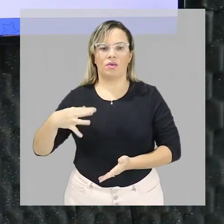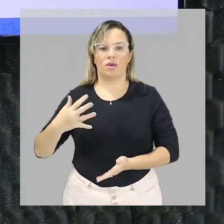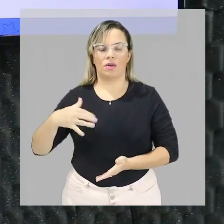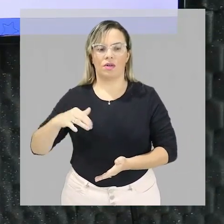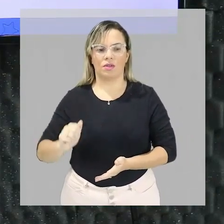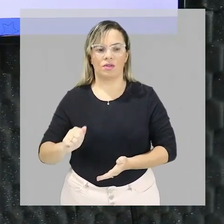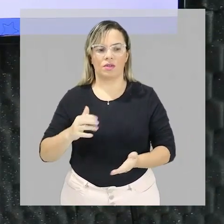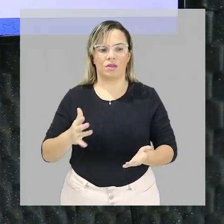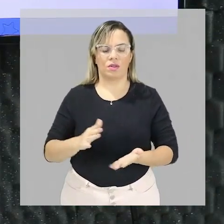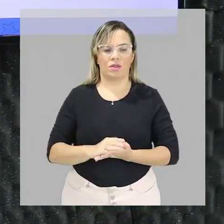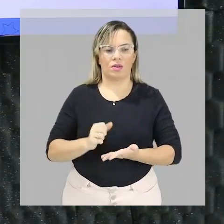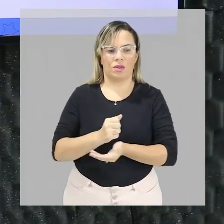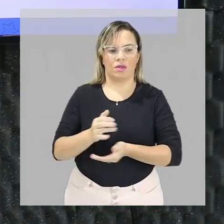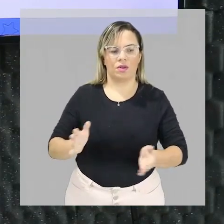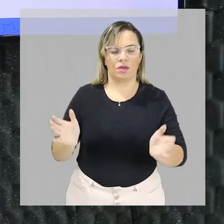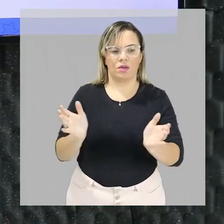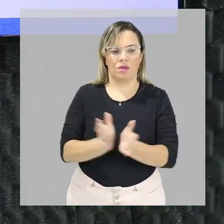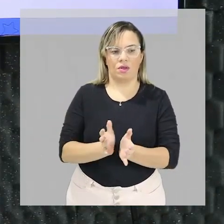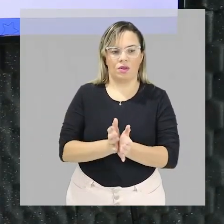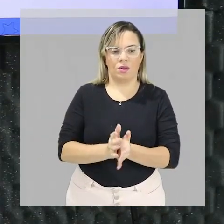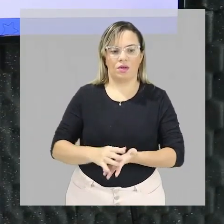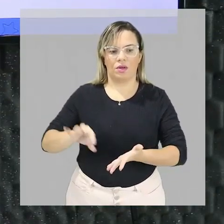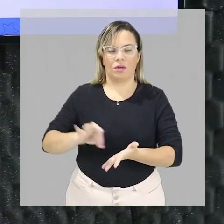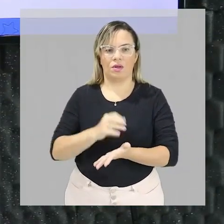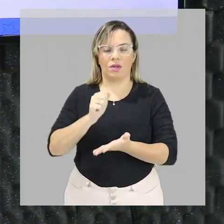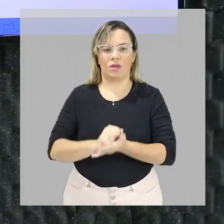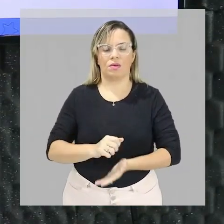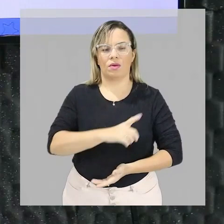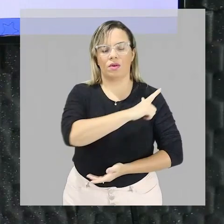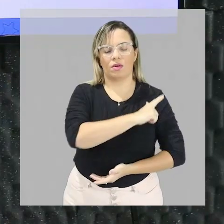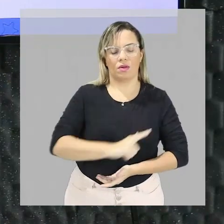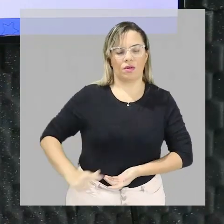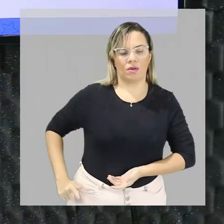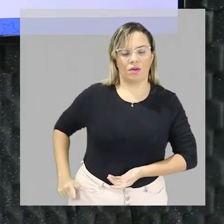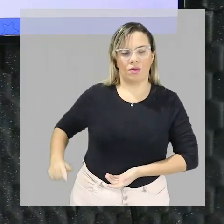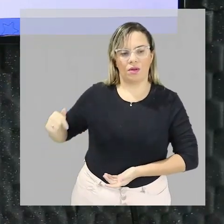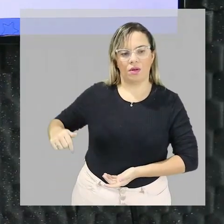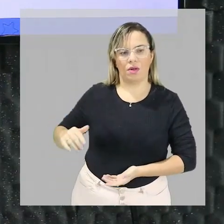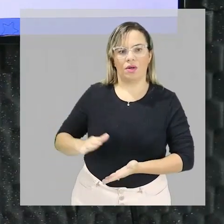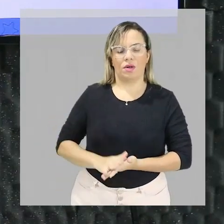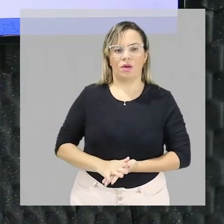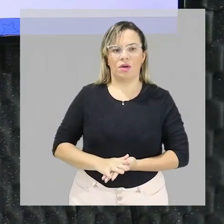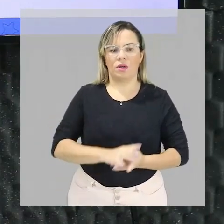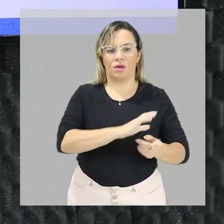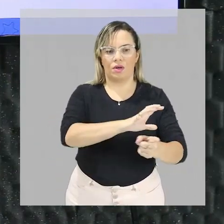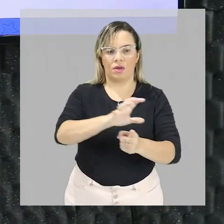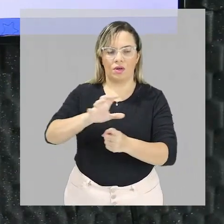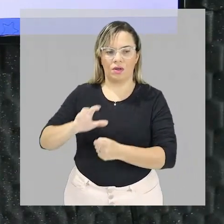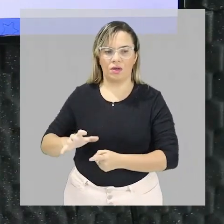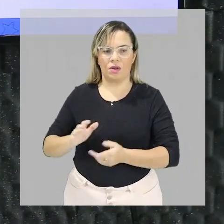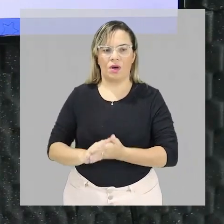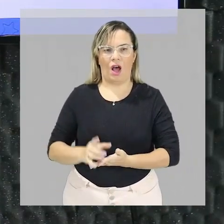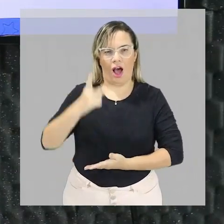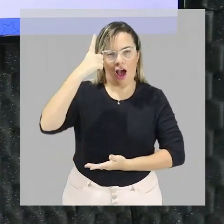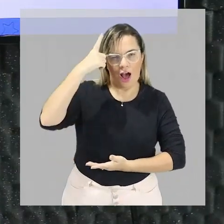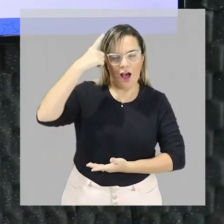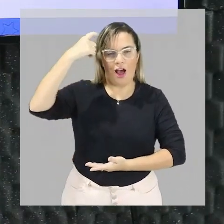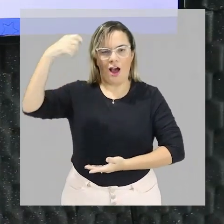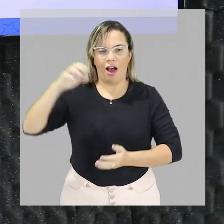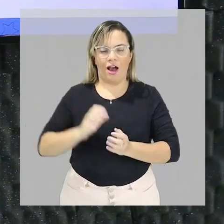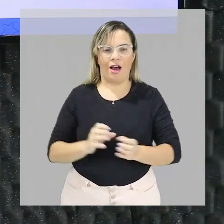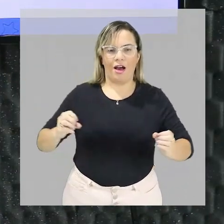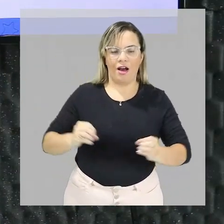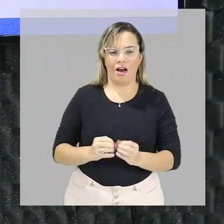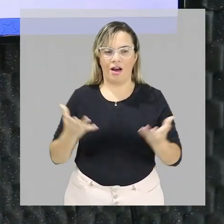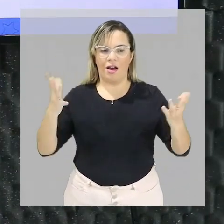grupo, basicamente, que foi contratado pelo governo, como uma forma de reforçar a ideia do milagre econômico, do